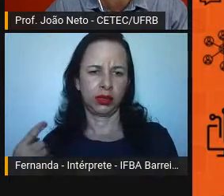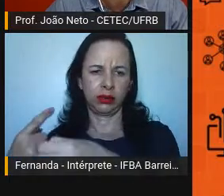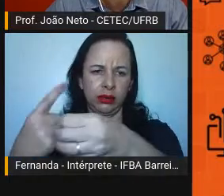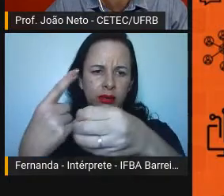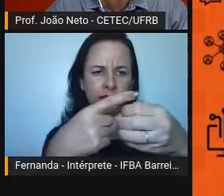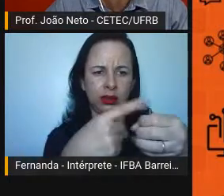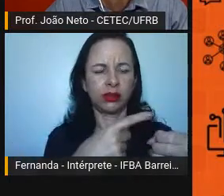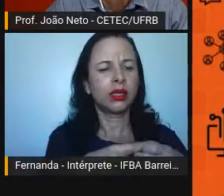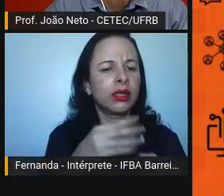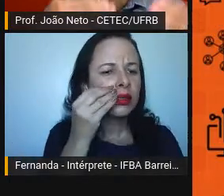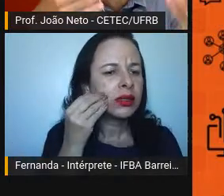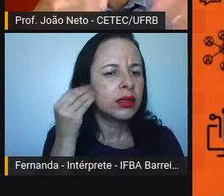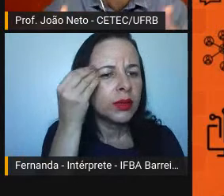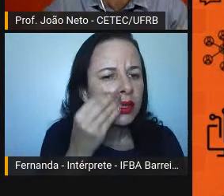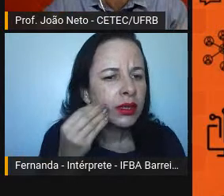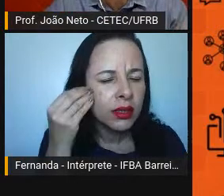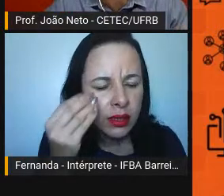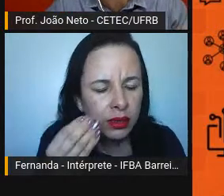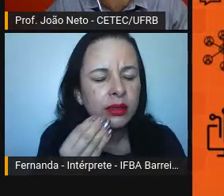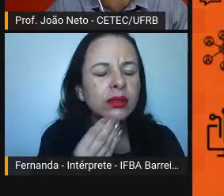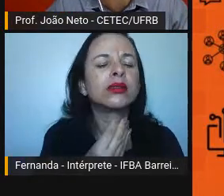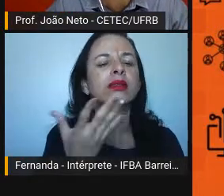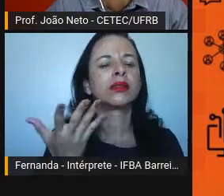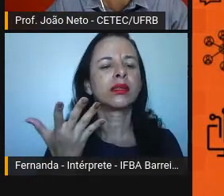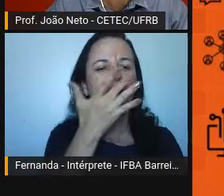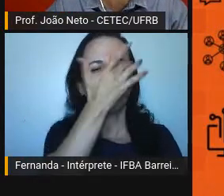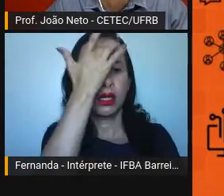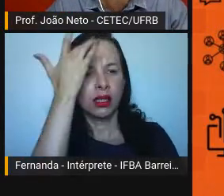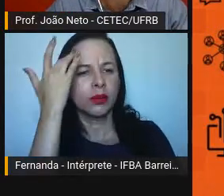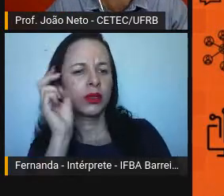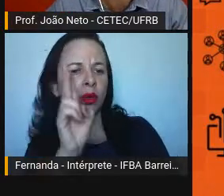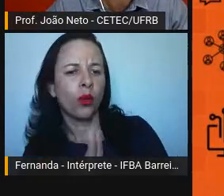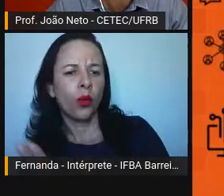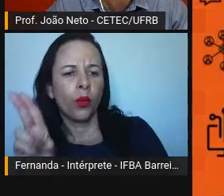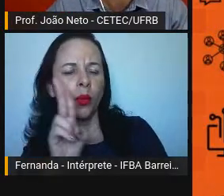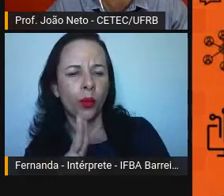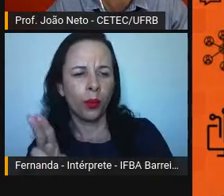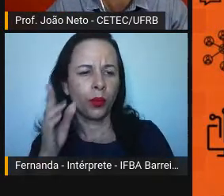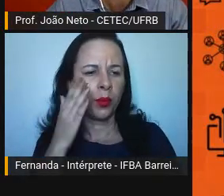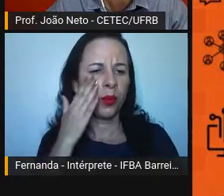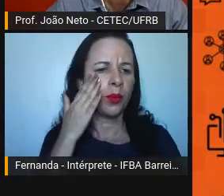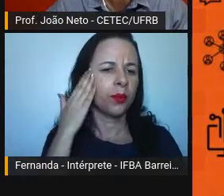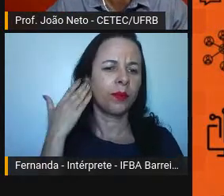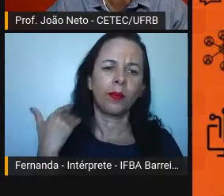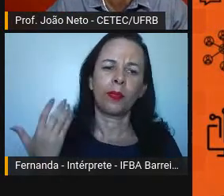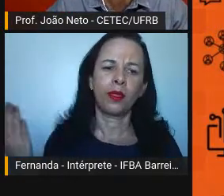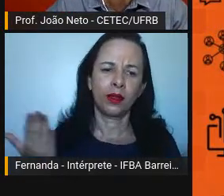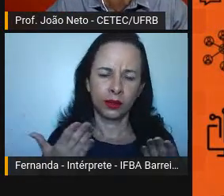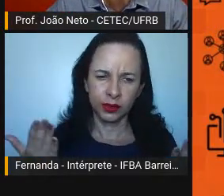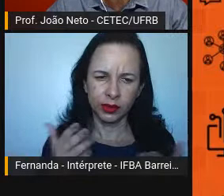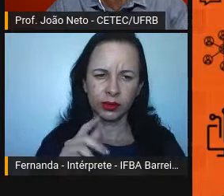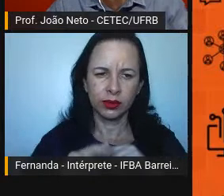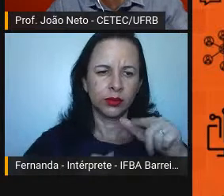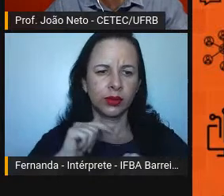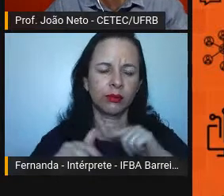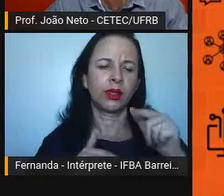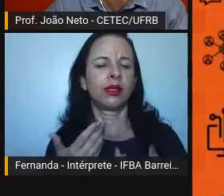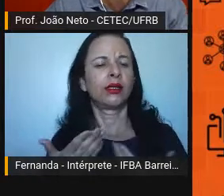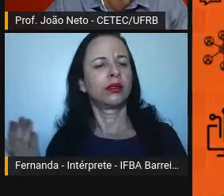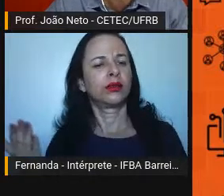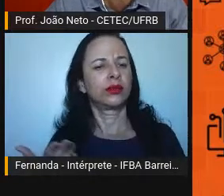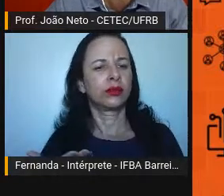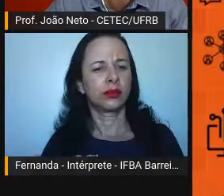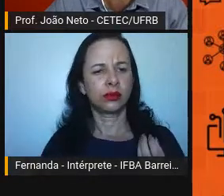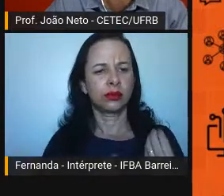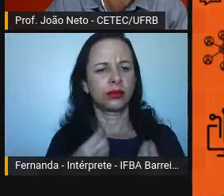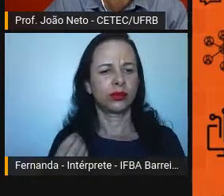do usuário eu tenho essa essa introdução da minha atuação hoje e eu quero dizer para vocês